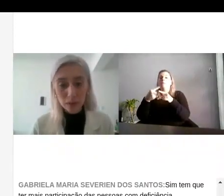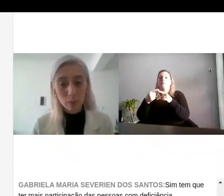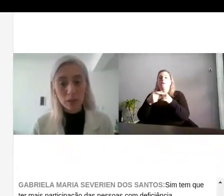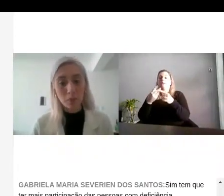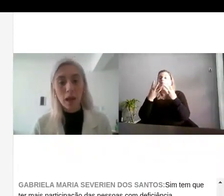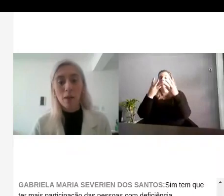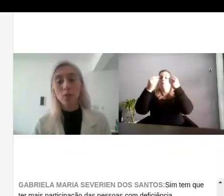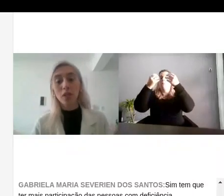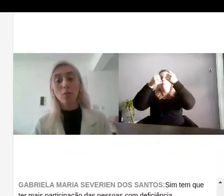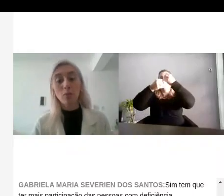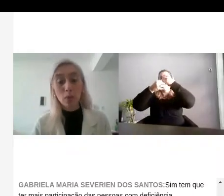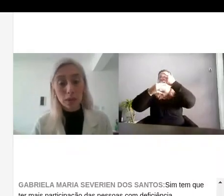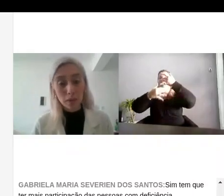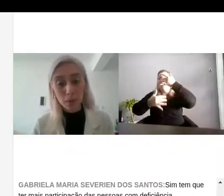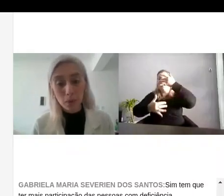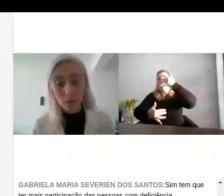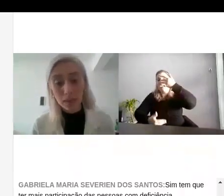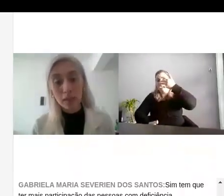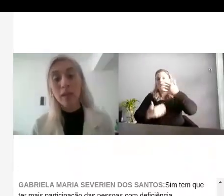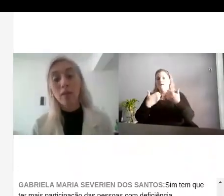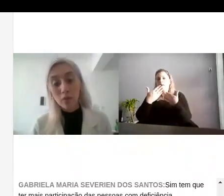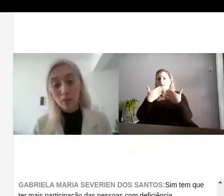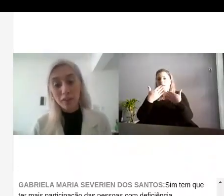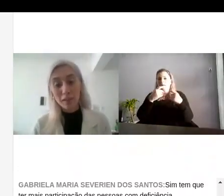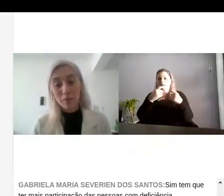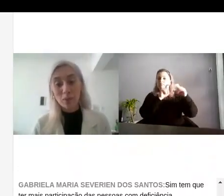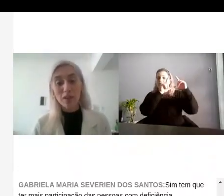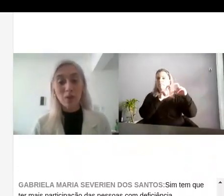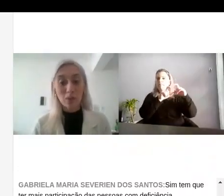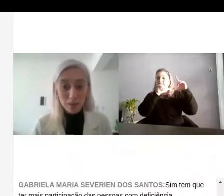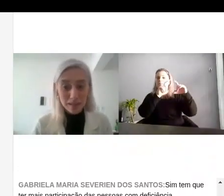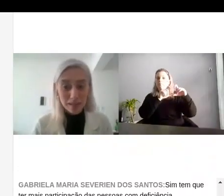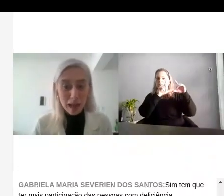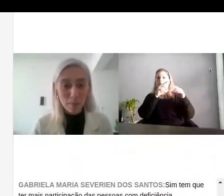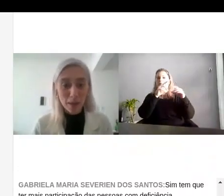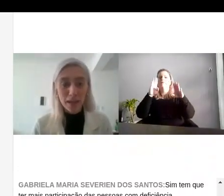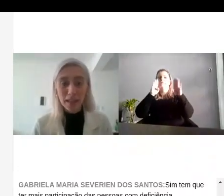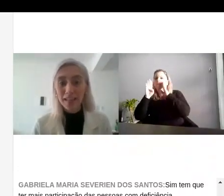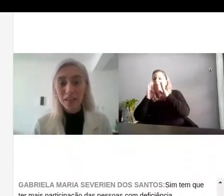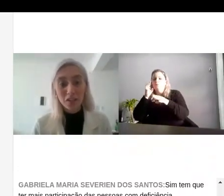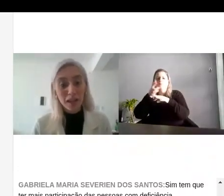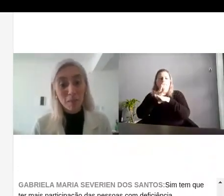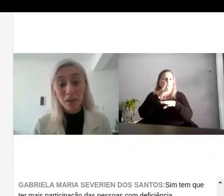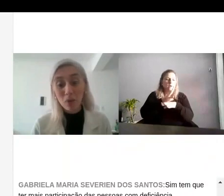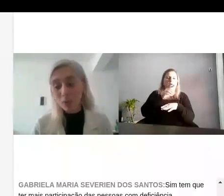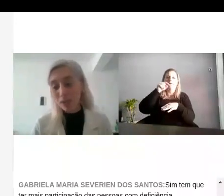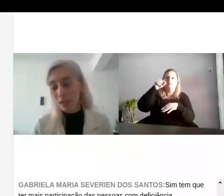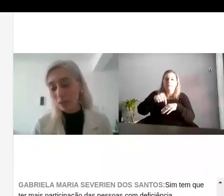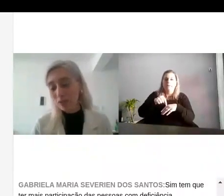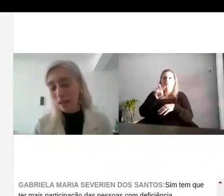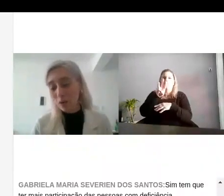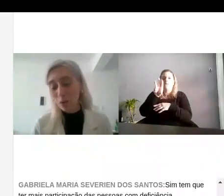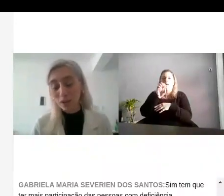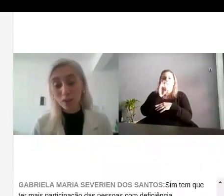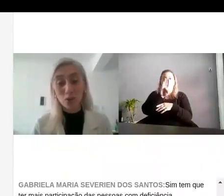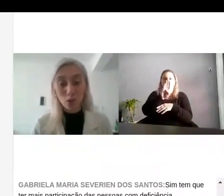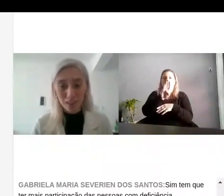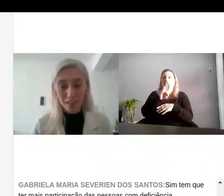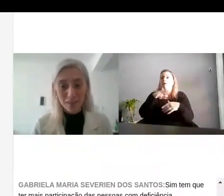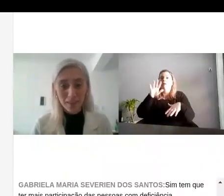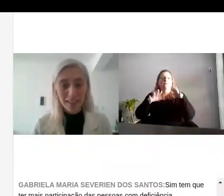perguntas no bate-papo, chegam muitas perguntas no Facebook, no WhatsApp, e a gente acaba não conseguindo dar conta